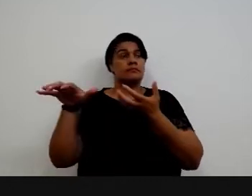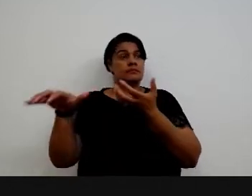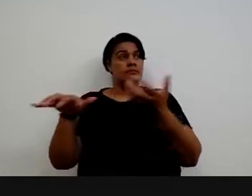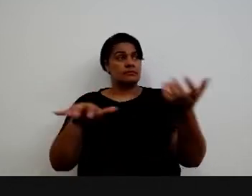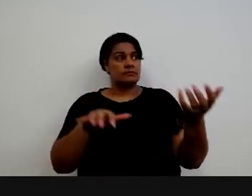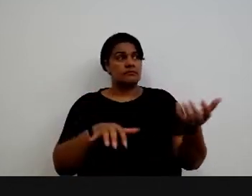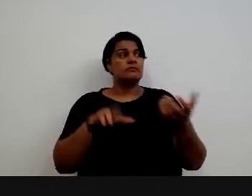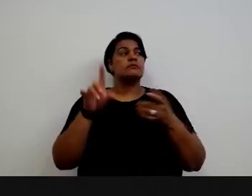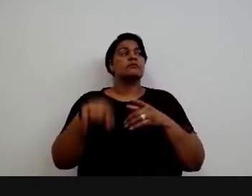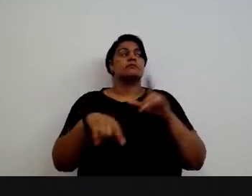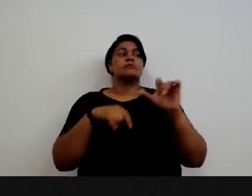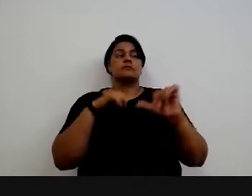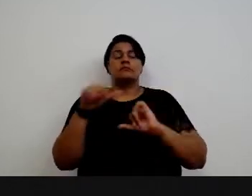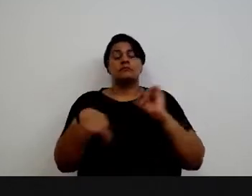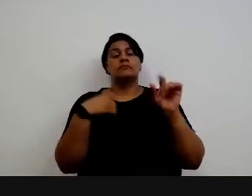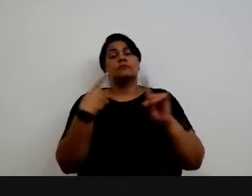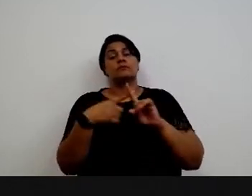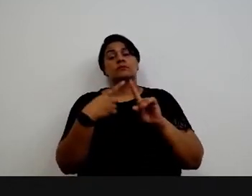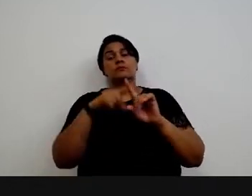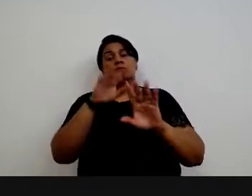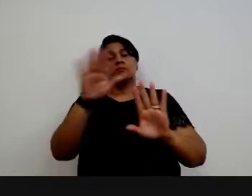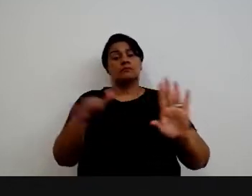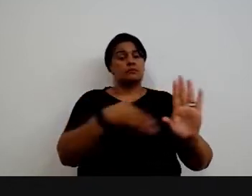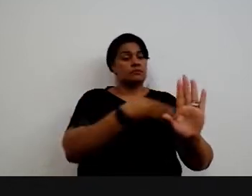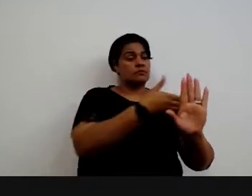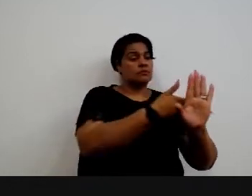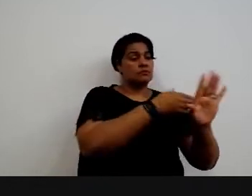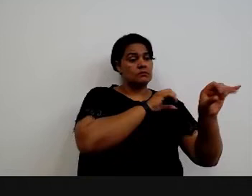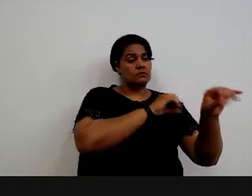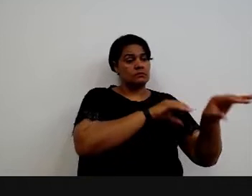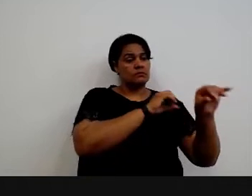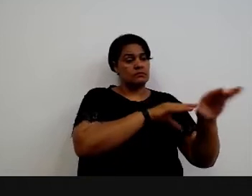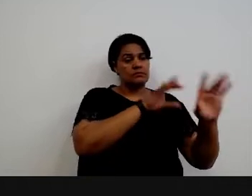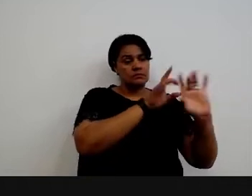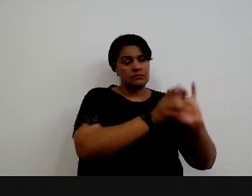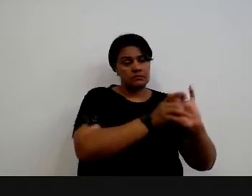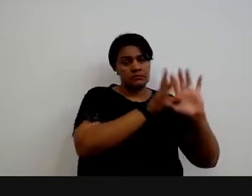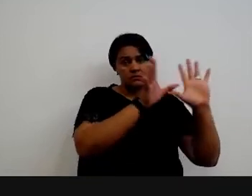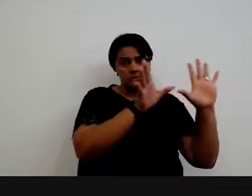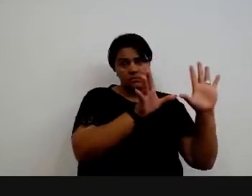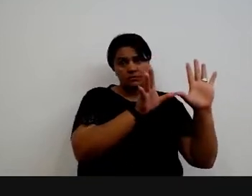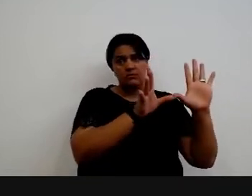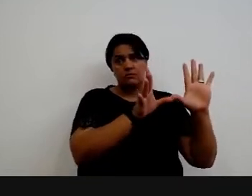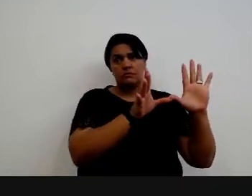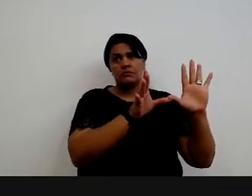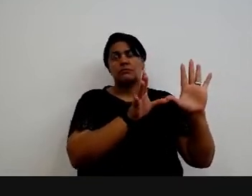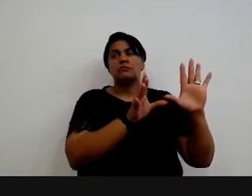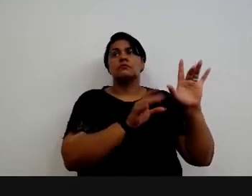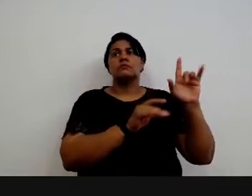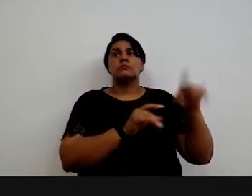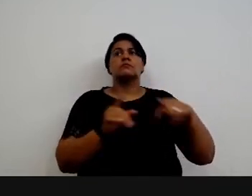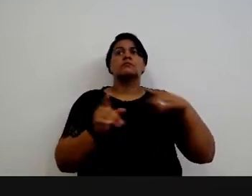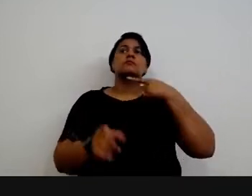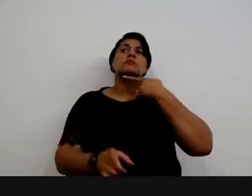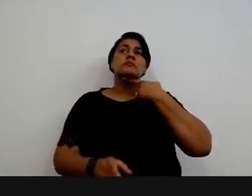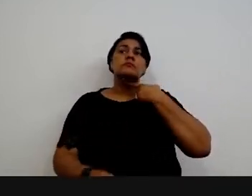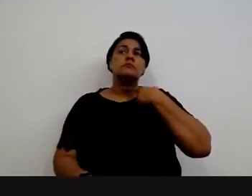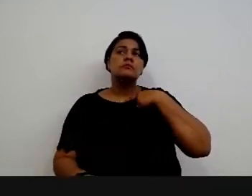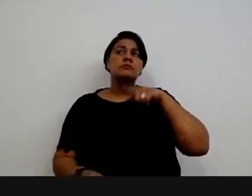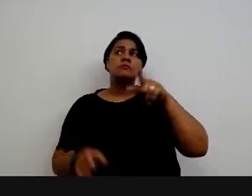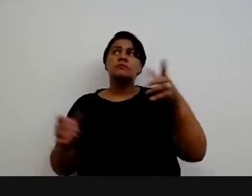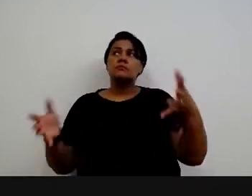Porque, por trás dessa educação para a cidadania, dessa educação para a democracia, dessa vontade